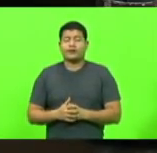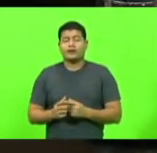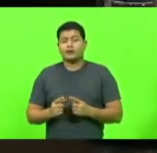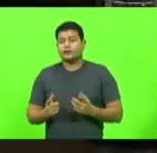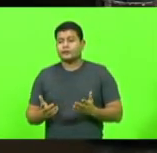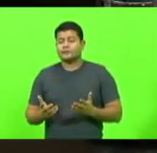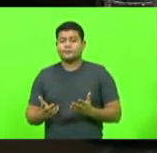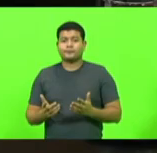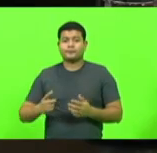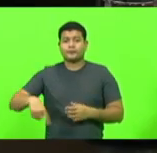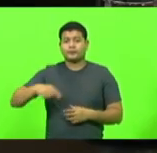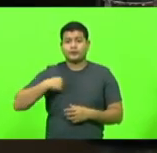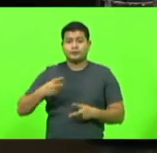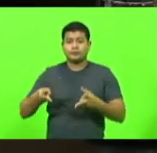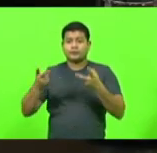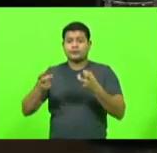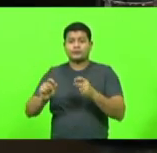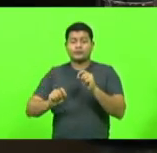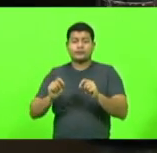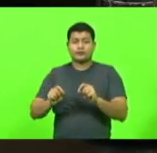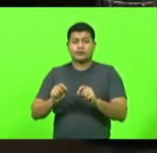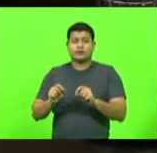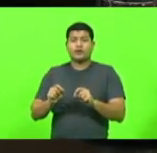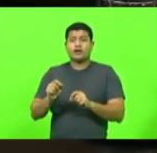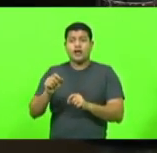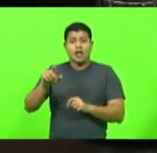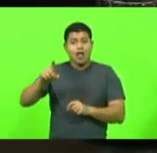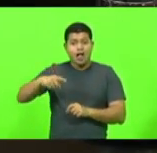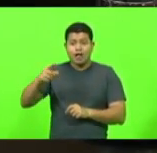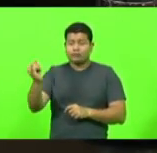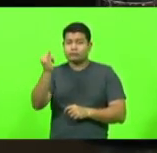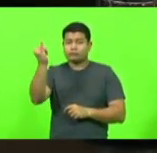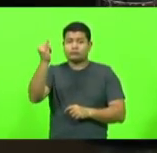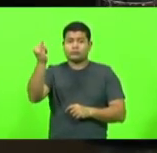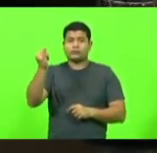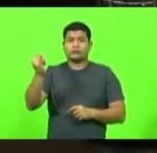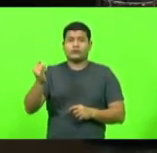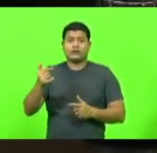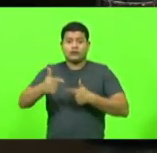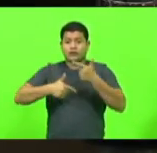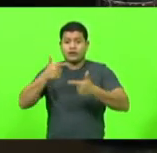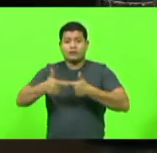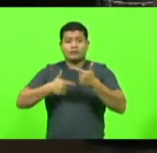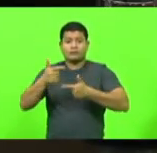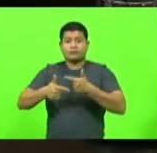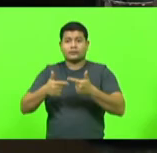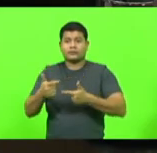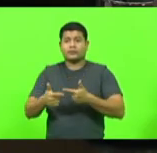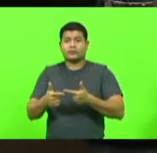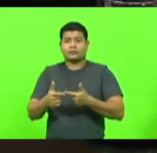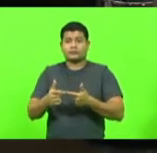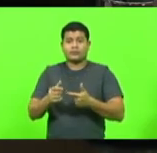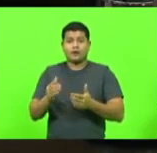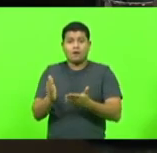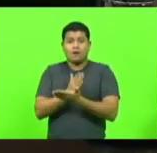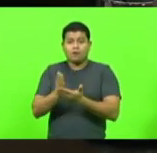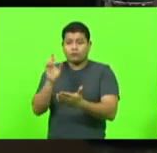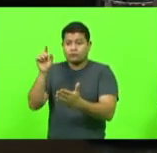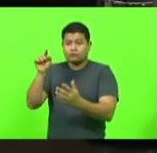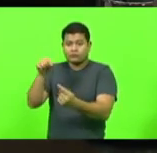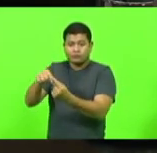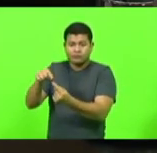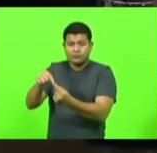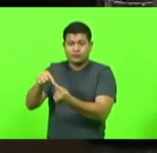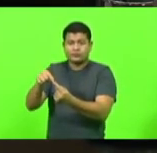Vemos também que é uma grande importância trabalharmos a curto prazo com algumas leis